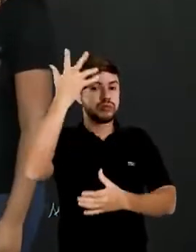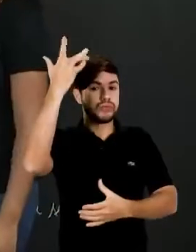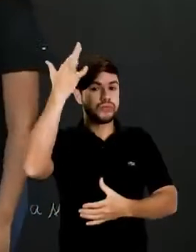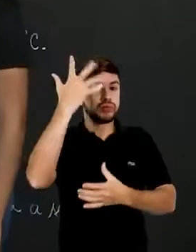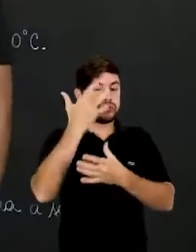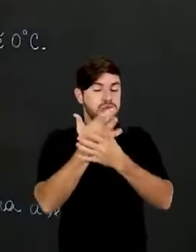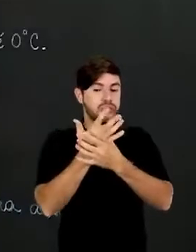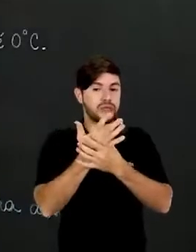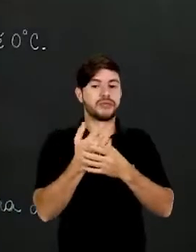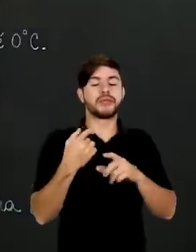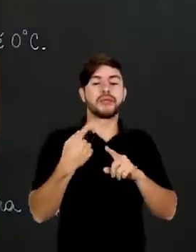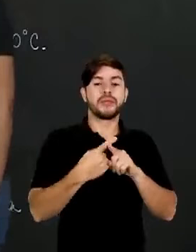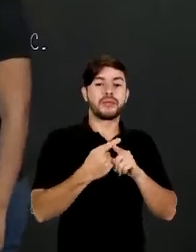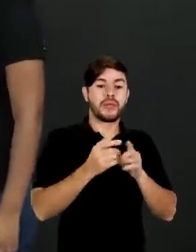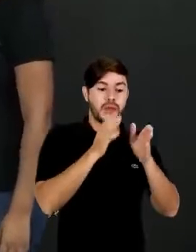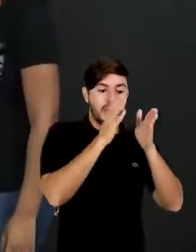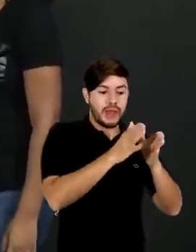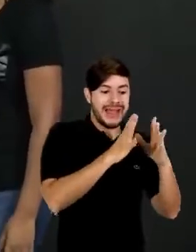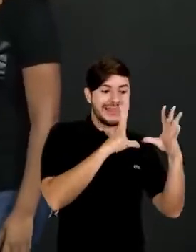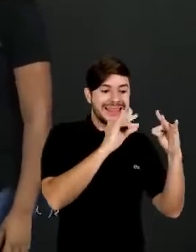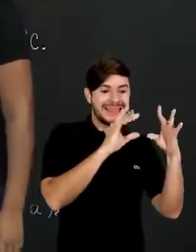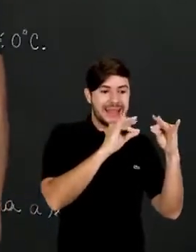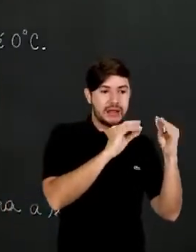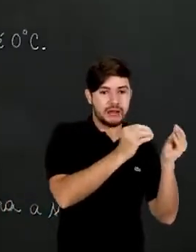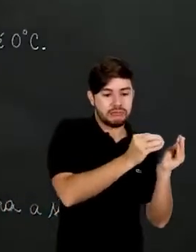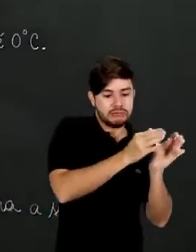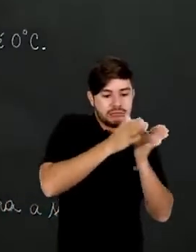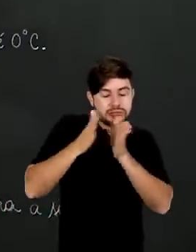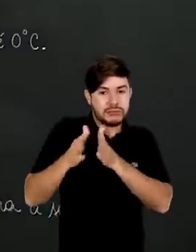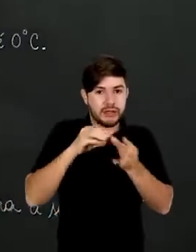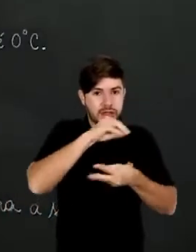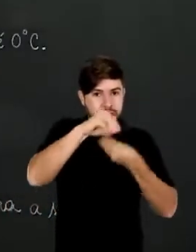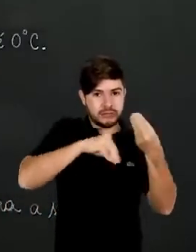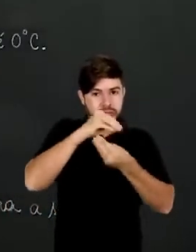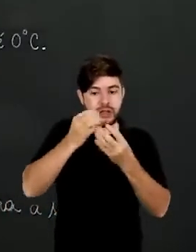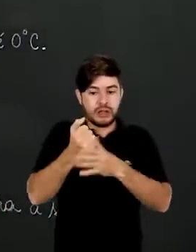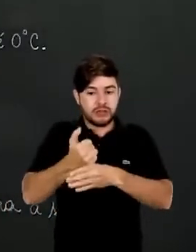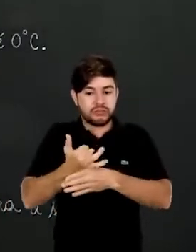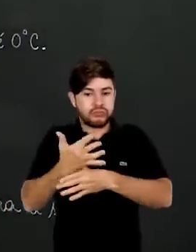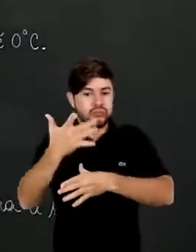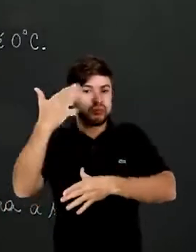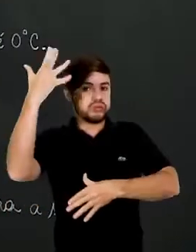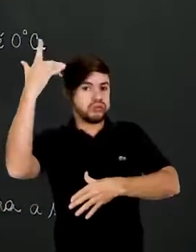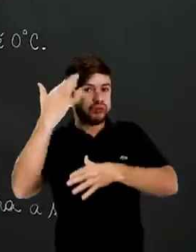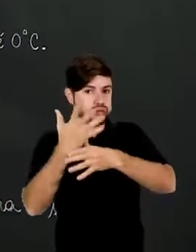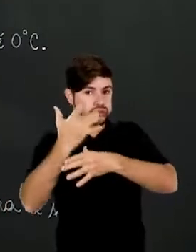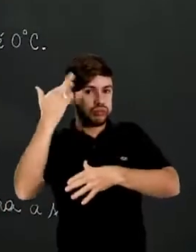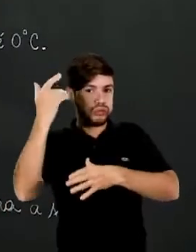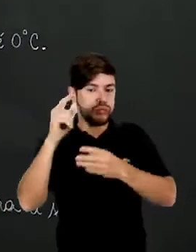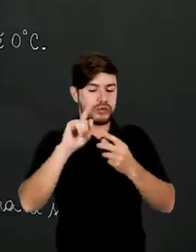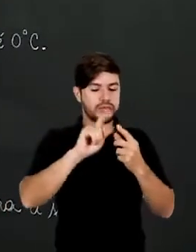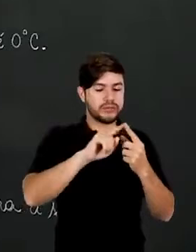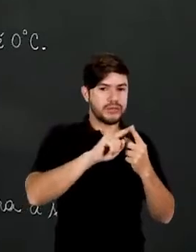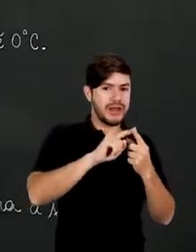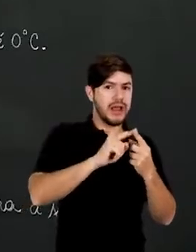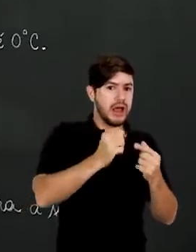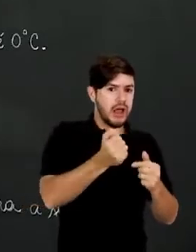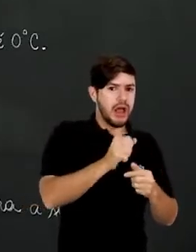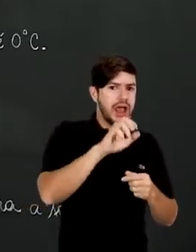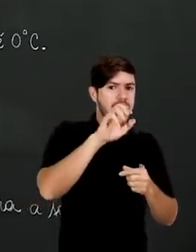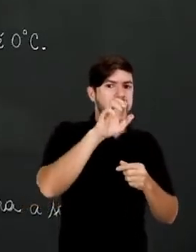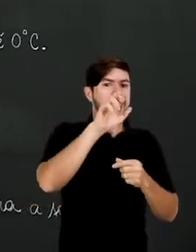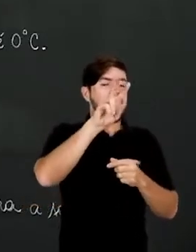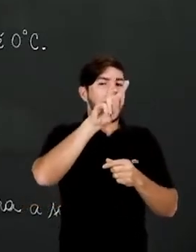ou seja, a passagem do líquido para o gasoso, ela pode ser de 3 formas: a evaporação, a ebulição e